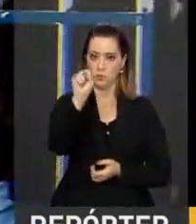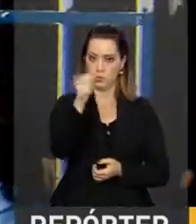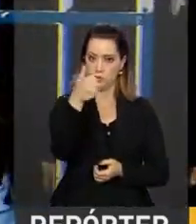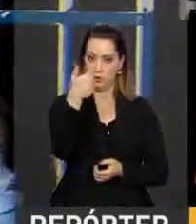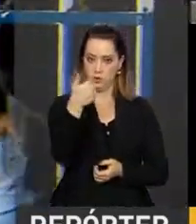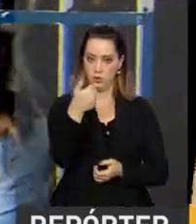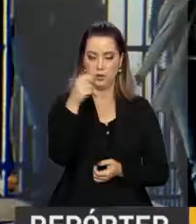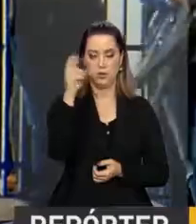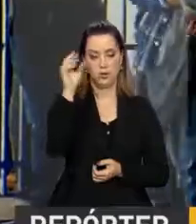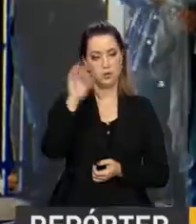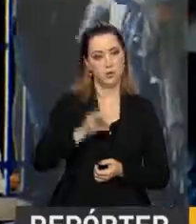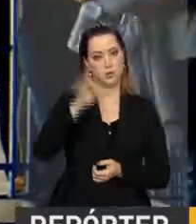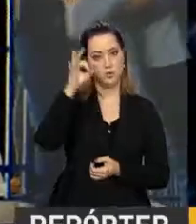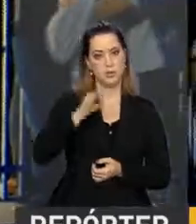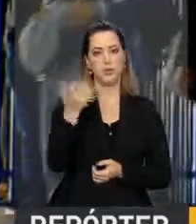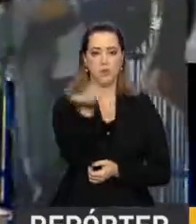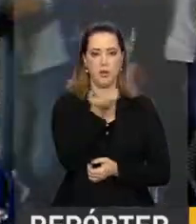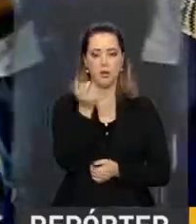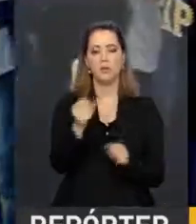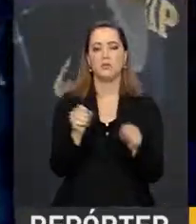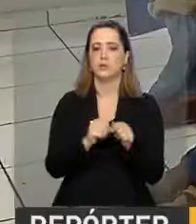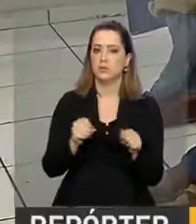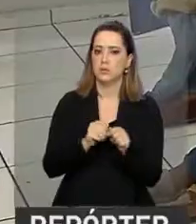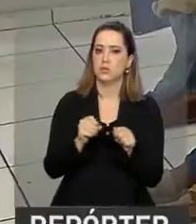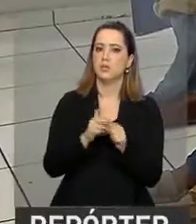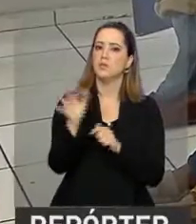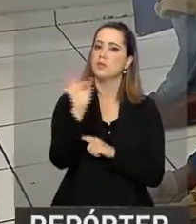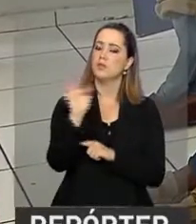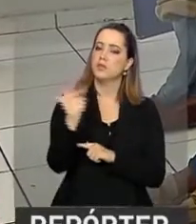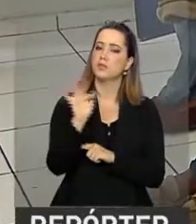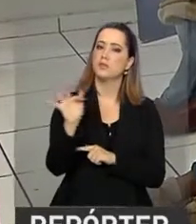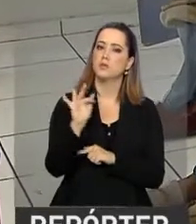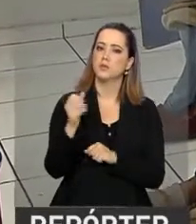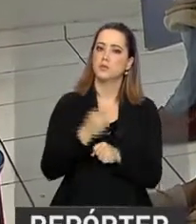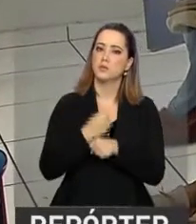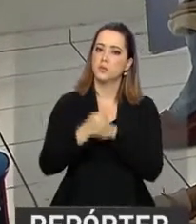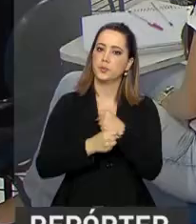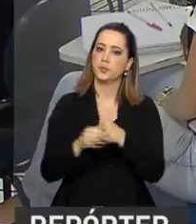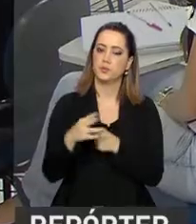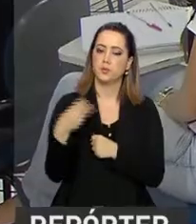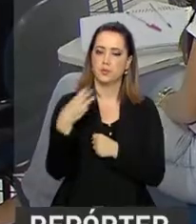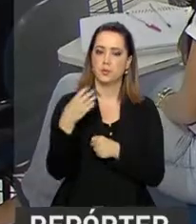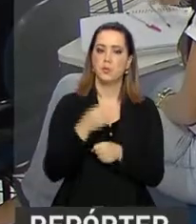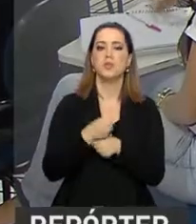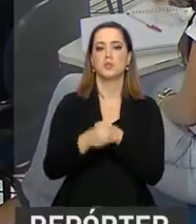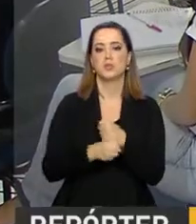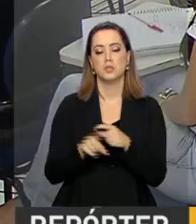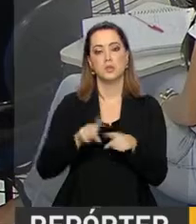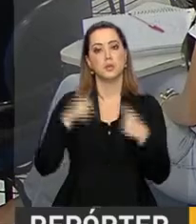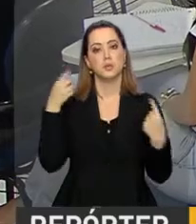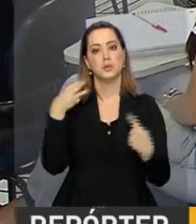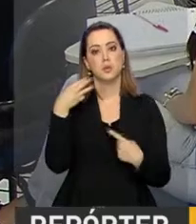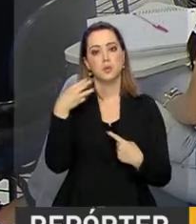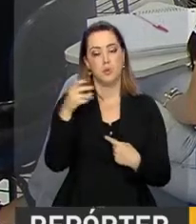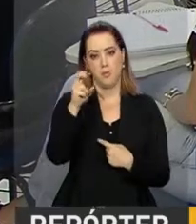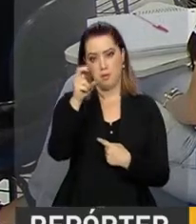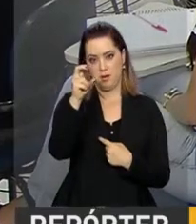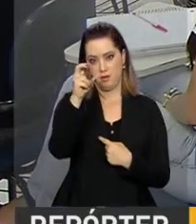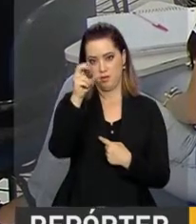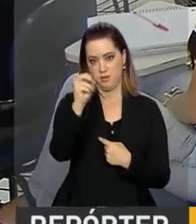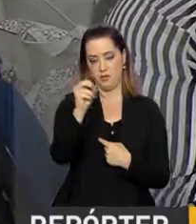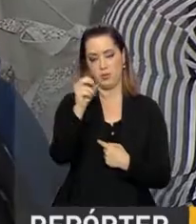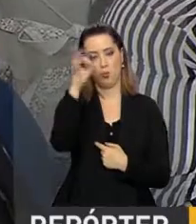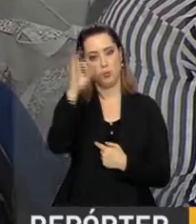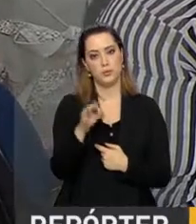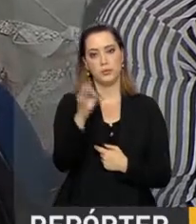81% dos entrevistados pretendem cursar o nível superior dentro dos próximos 3 anos, mas 50% afirmam que a família